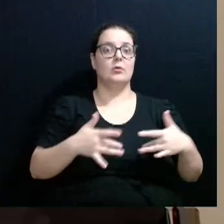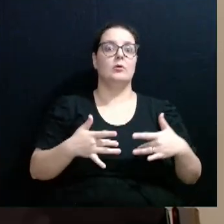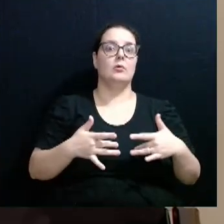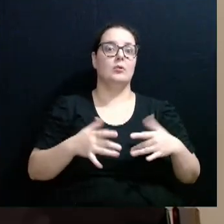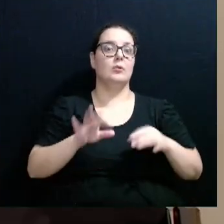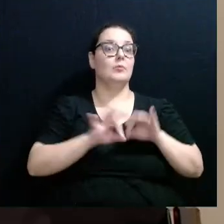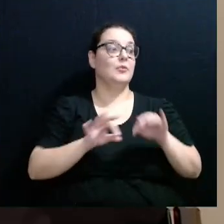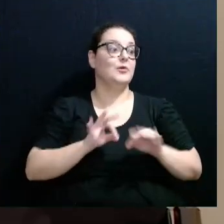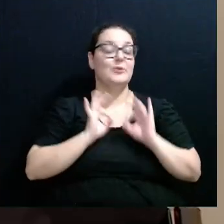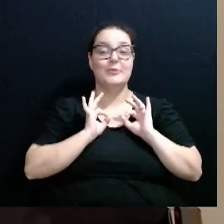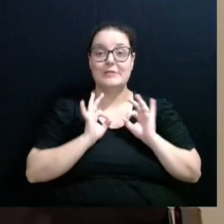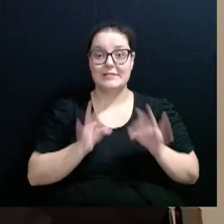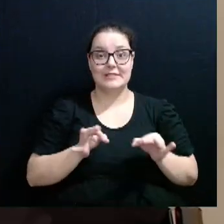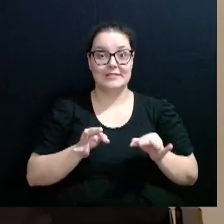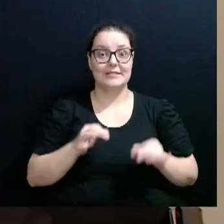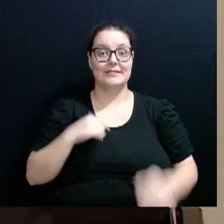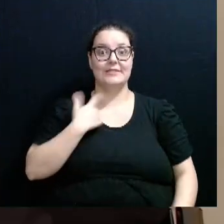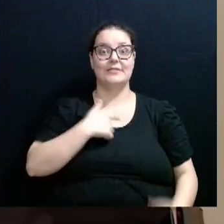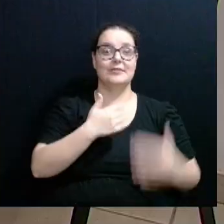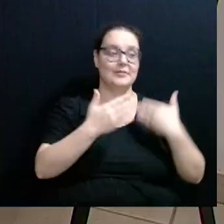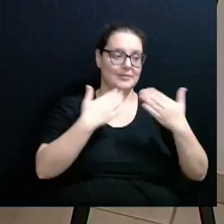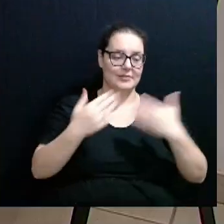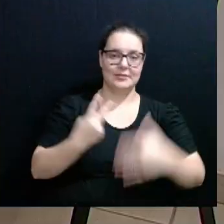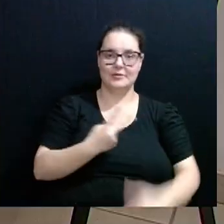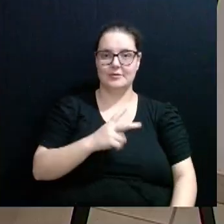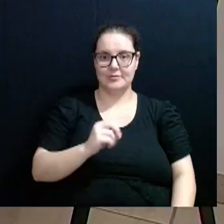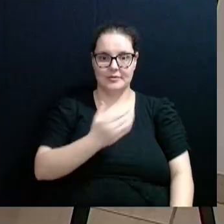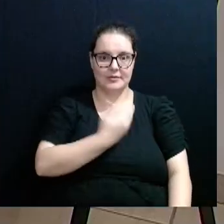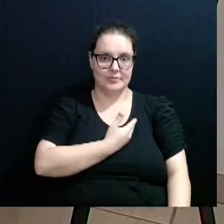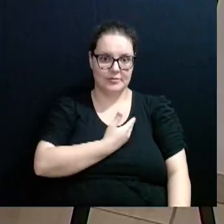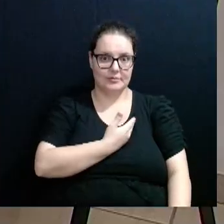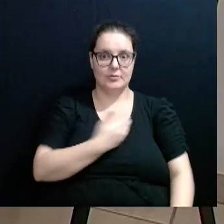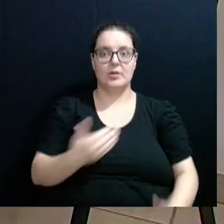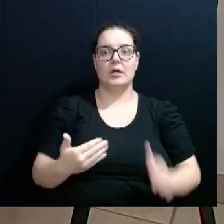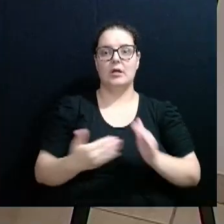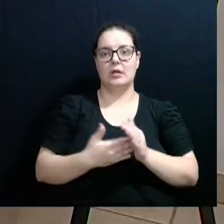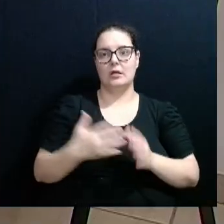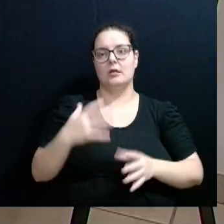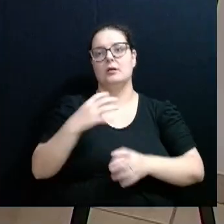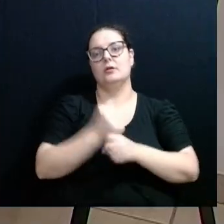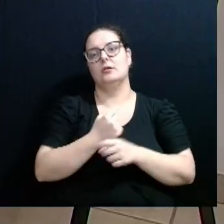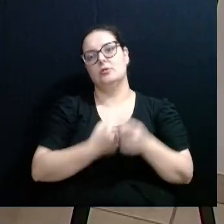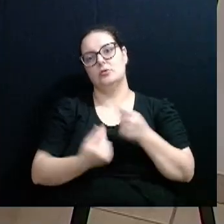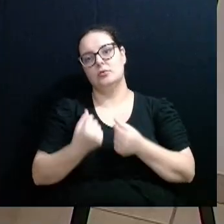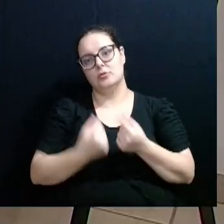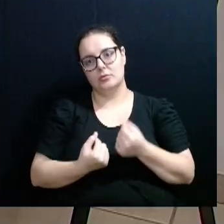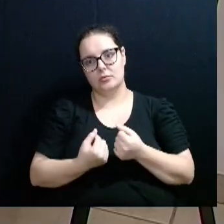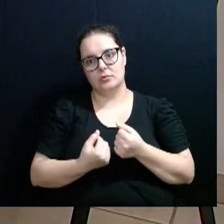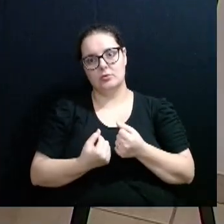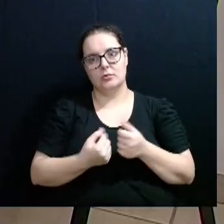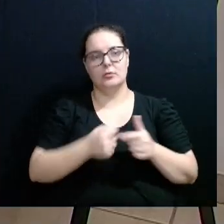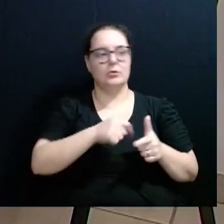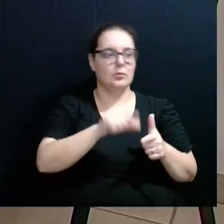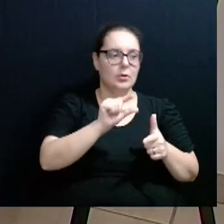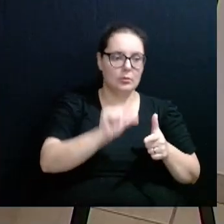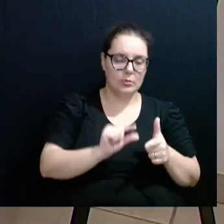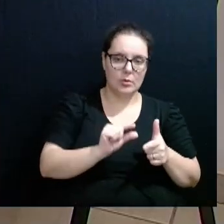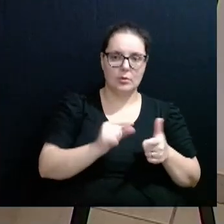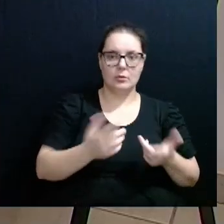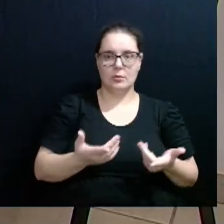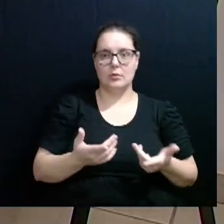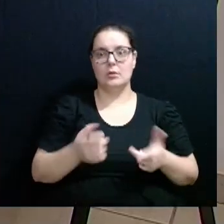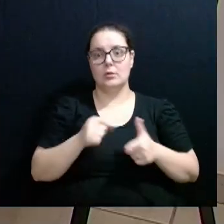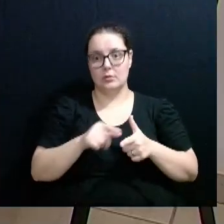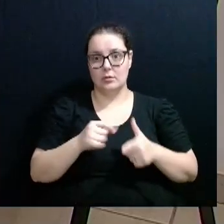gente foi conversar com os 20 amigos. Porque até a gente juntar o dinheiro só com aluguel baixinho, esse aluguel que eu te falei, de 1/3 do salário